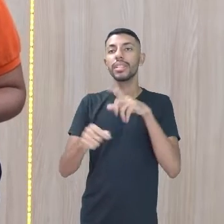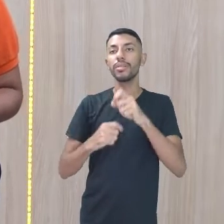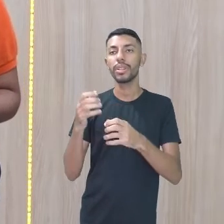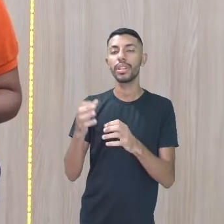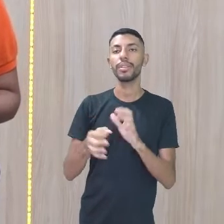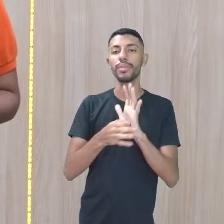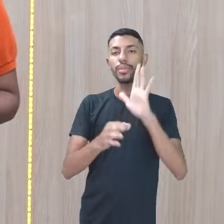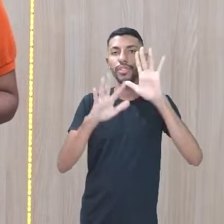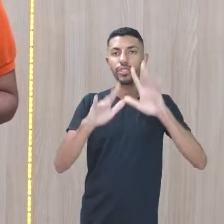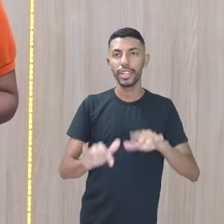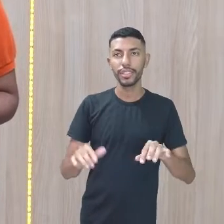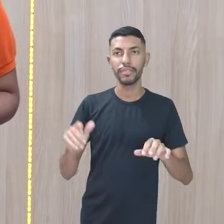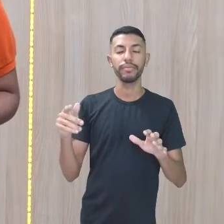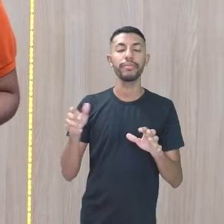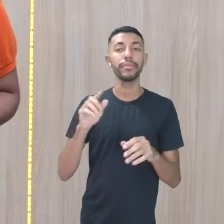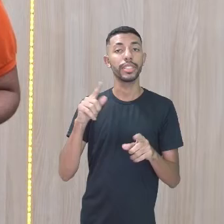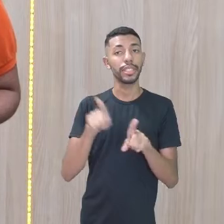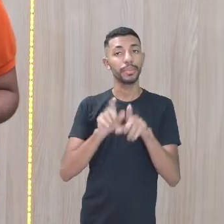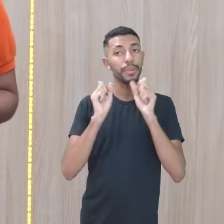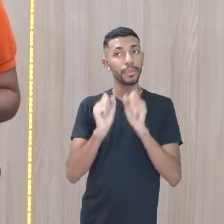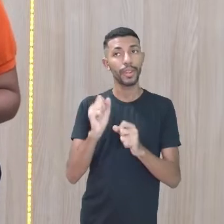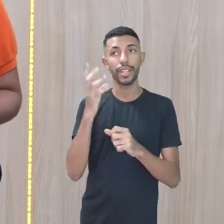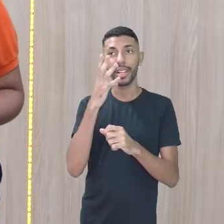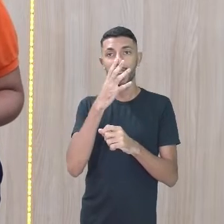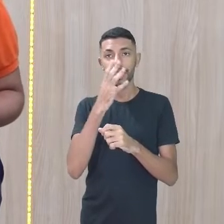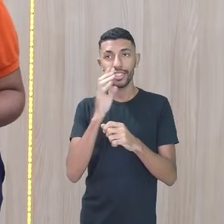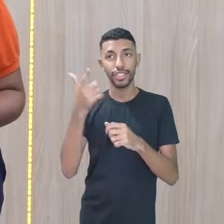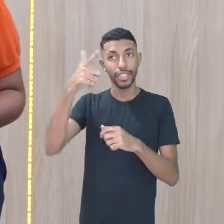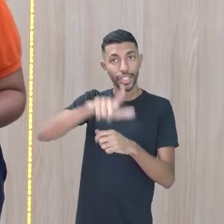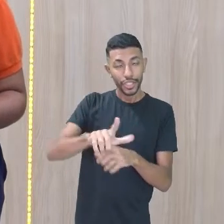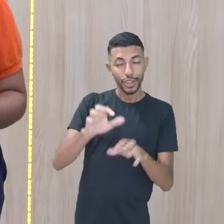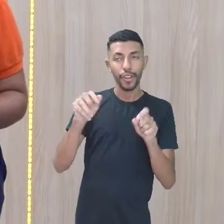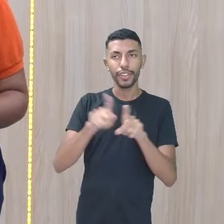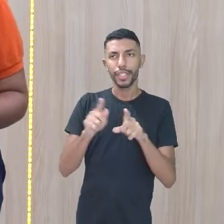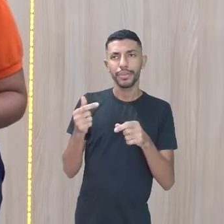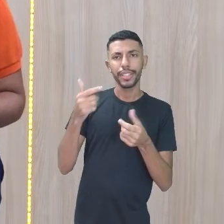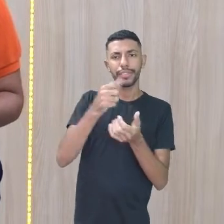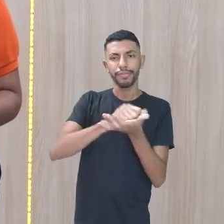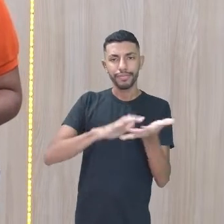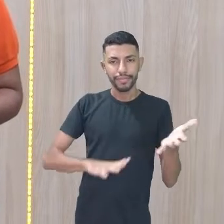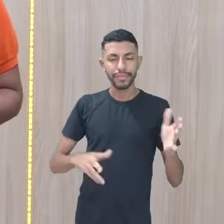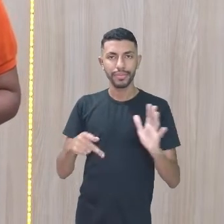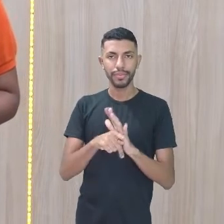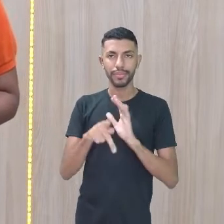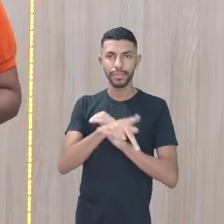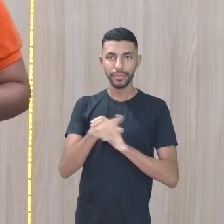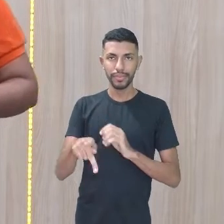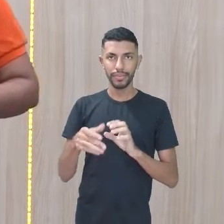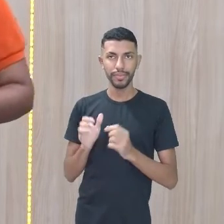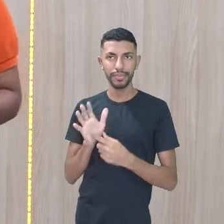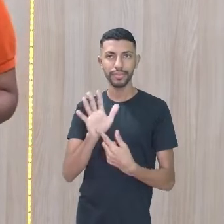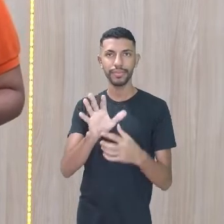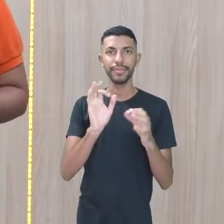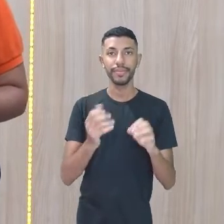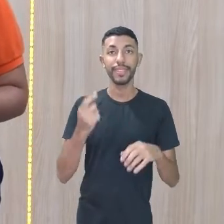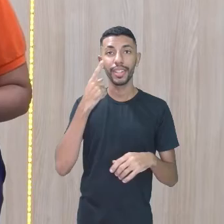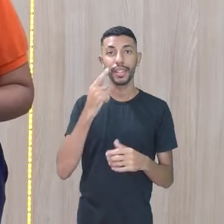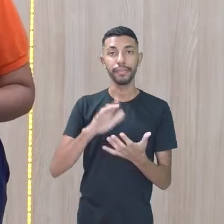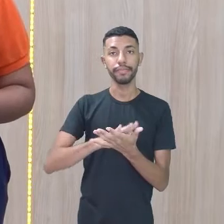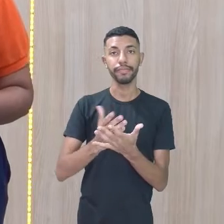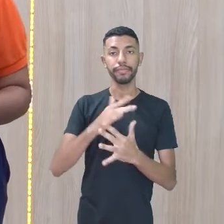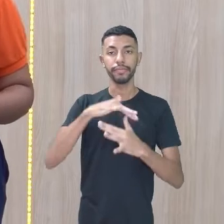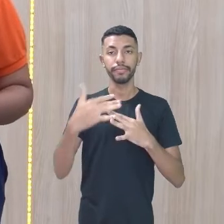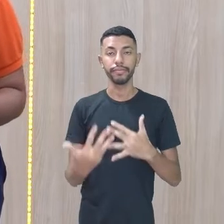aqui da aula e também pode reassisti-las e também a algumas atividades que os professores deixam, tá certo? Quem faz a